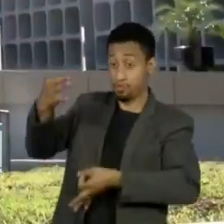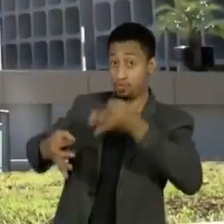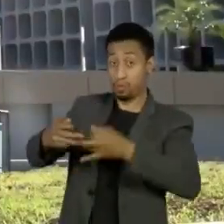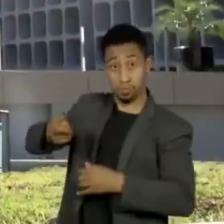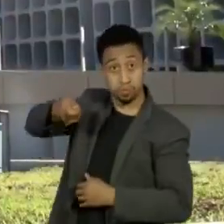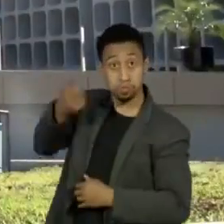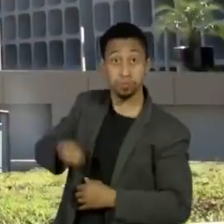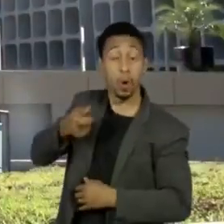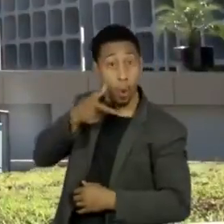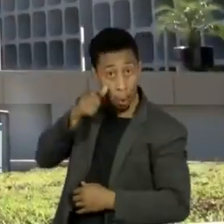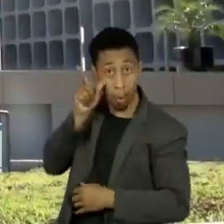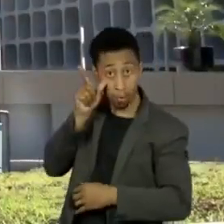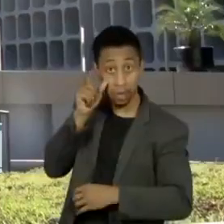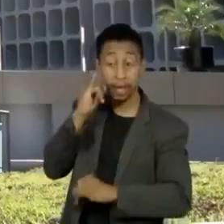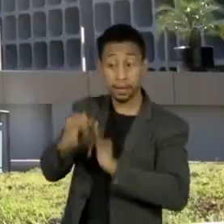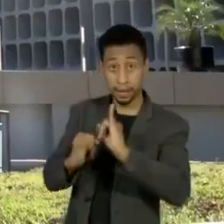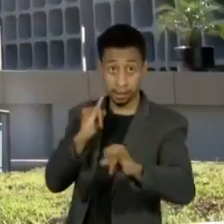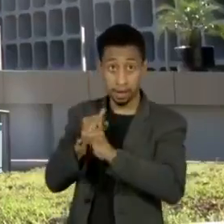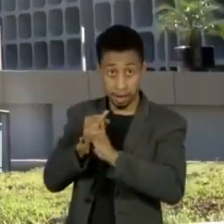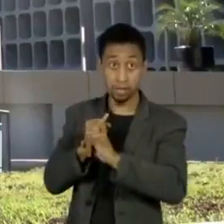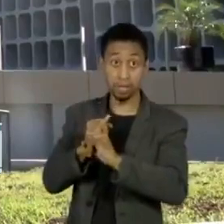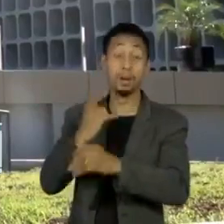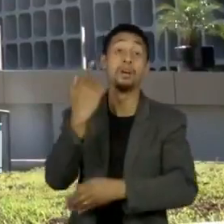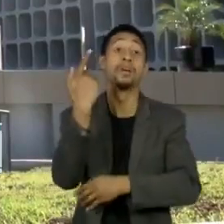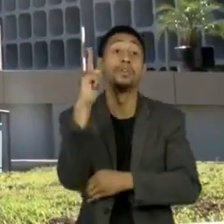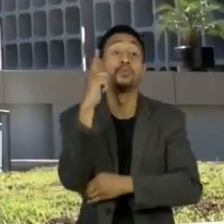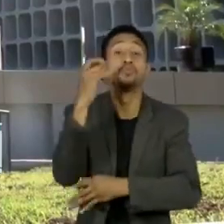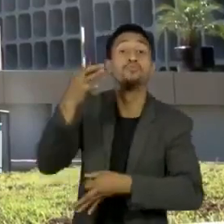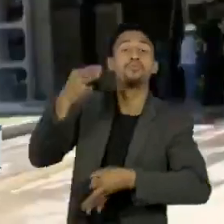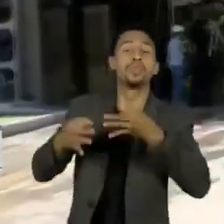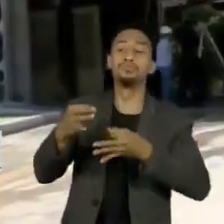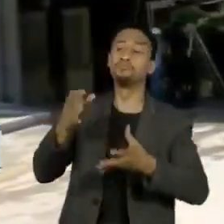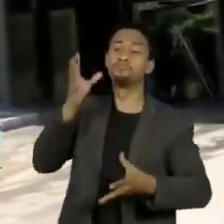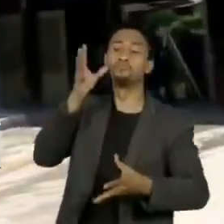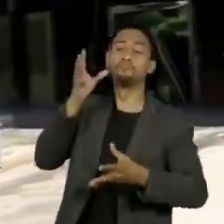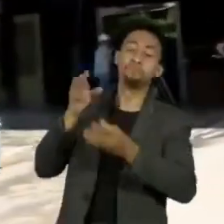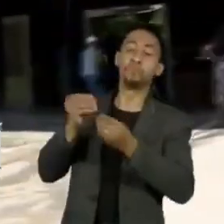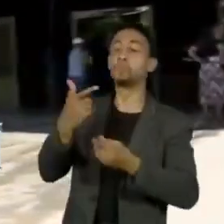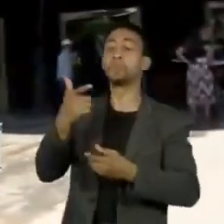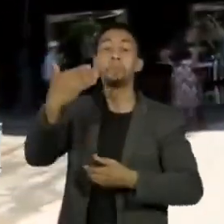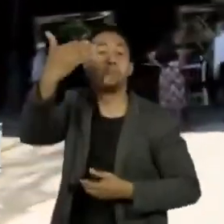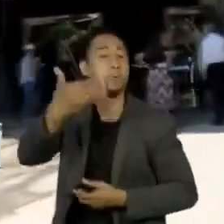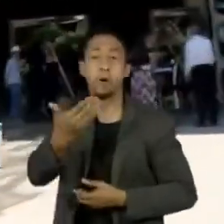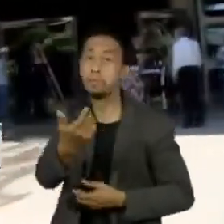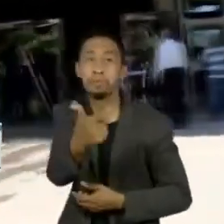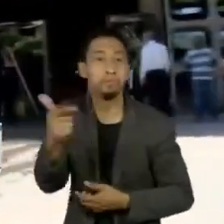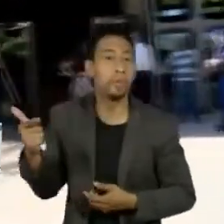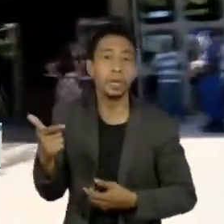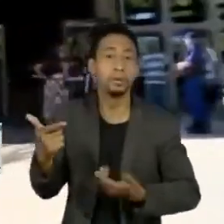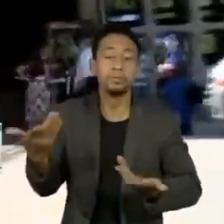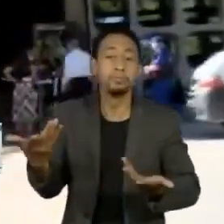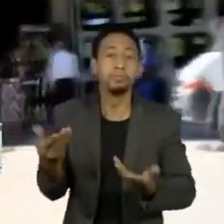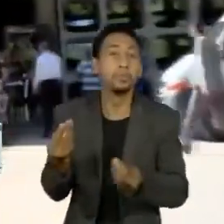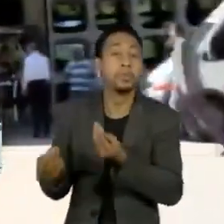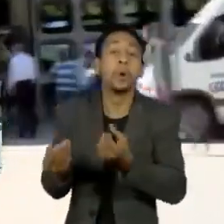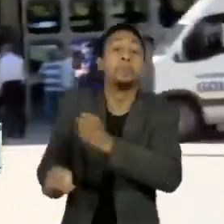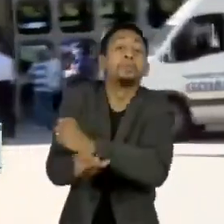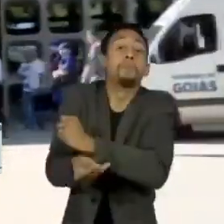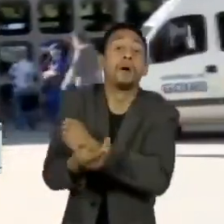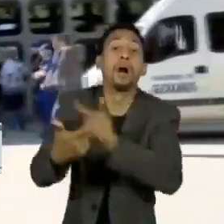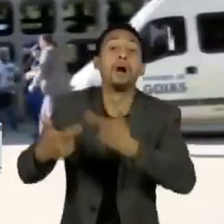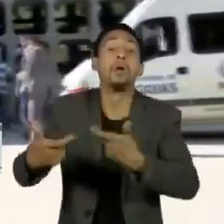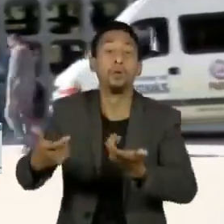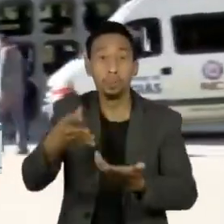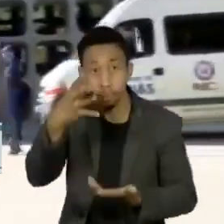virtual realizada ontem o Tribunal de Justiça de Goiás entendeu que não existem provas suficientes de desvio de